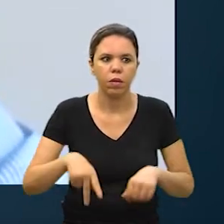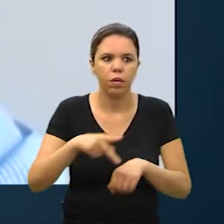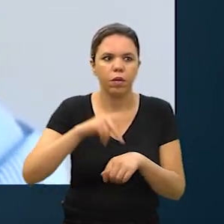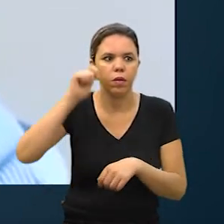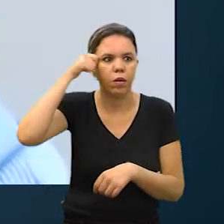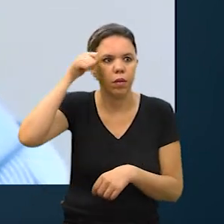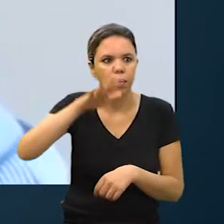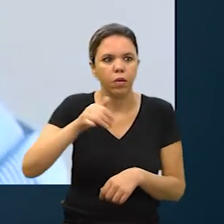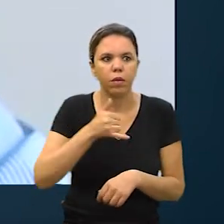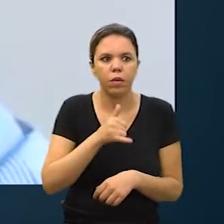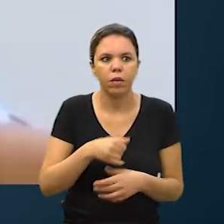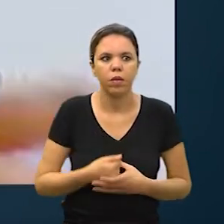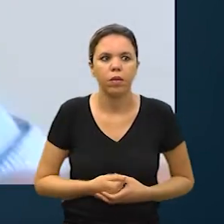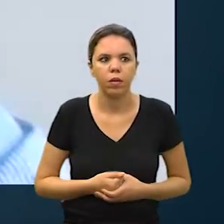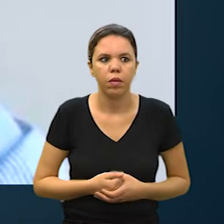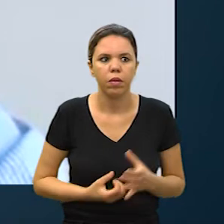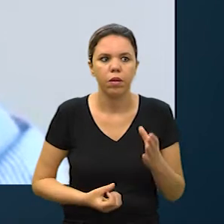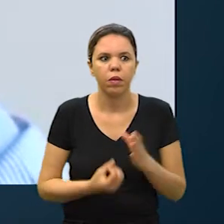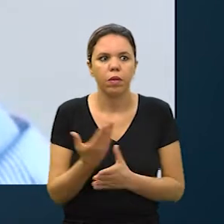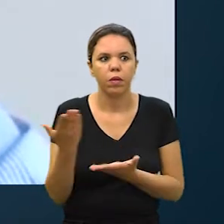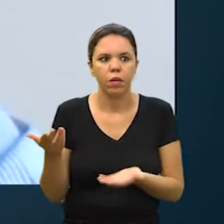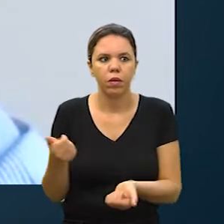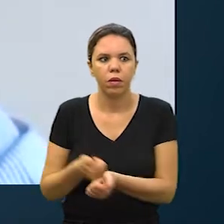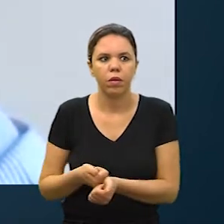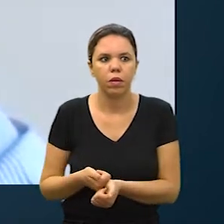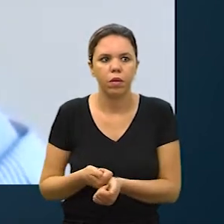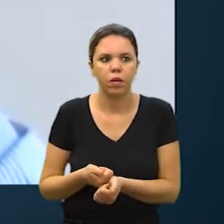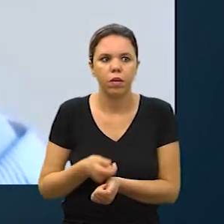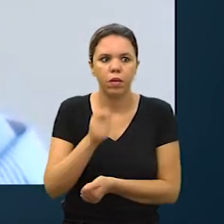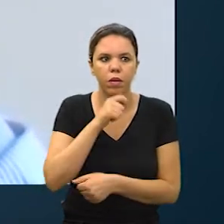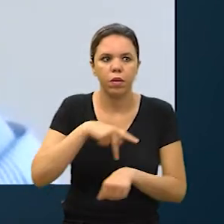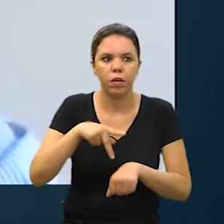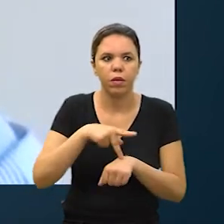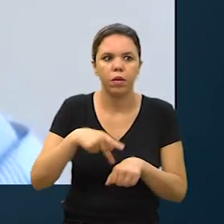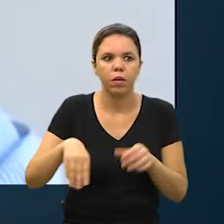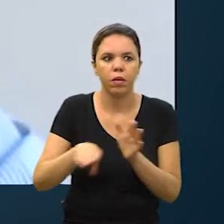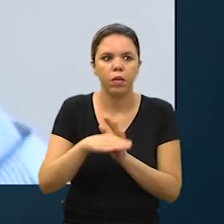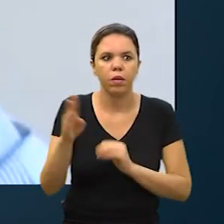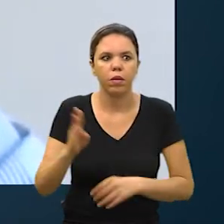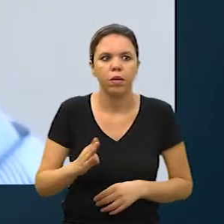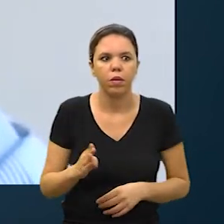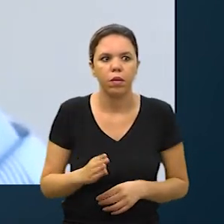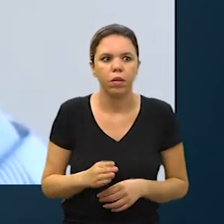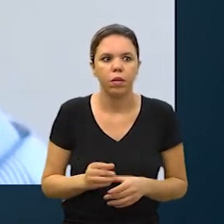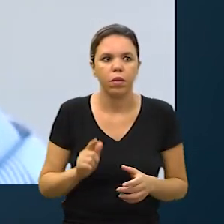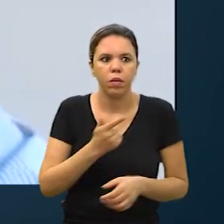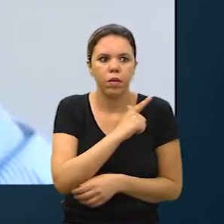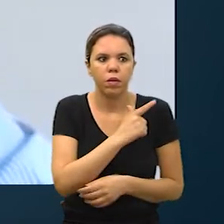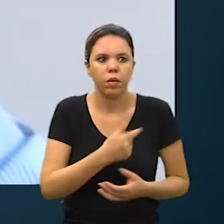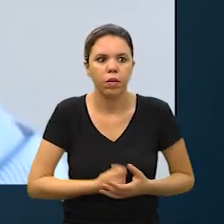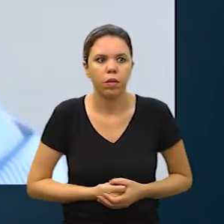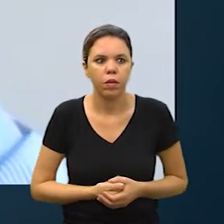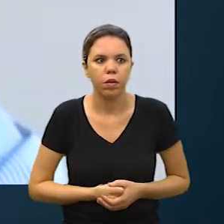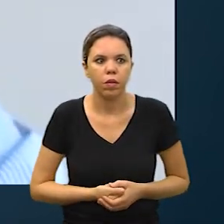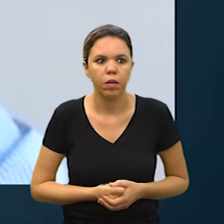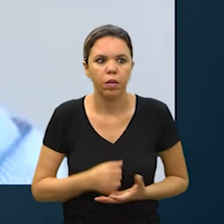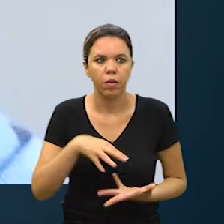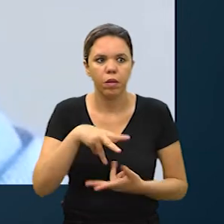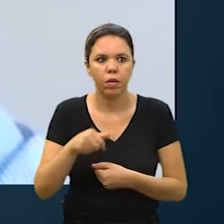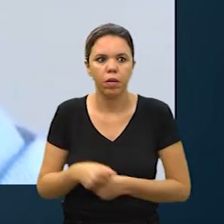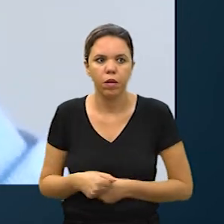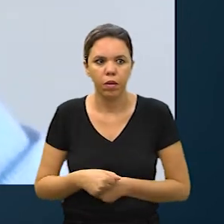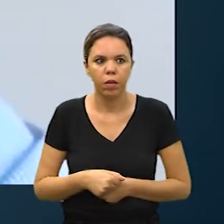e também na Itália. Quer dizer, surgiu aqui do lado, né, na Argentina, veio para o Brasil e ele virou gerente